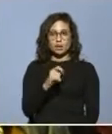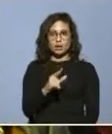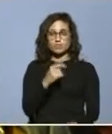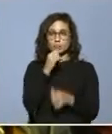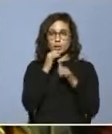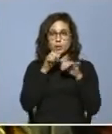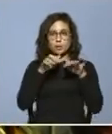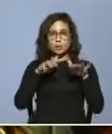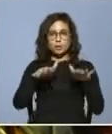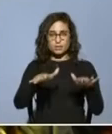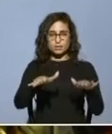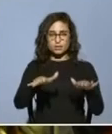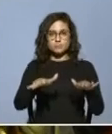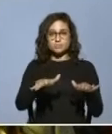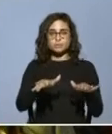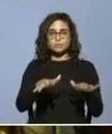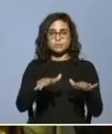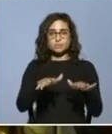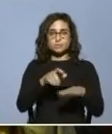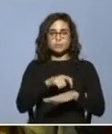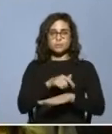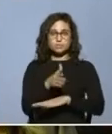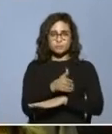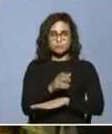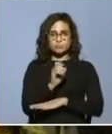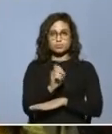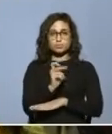Daniel, na época da